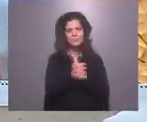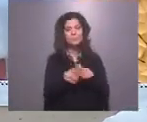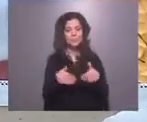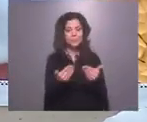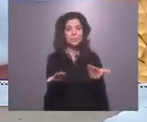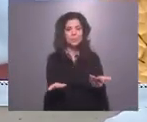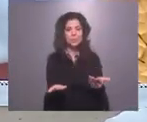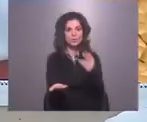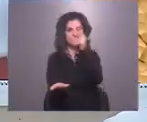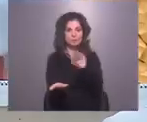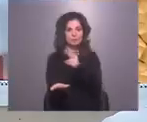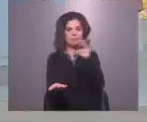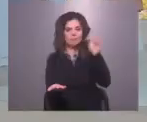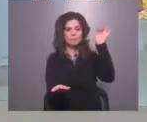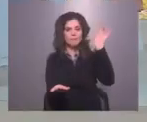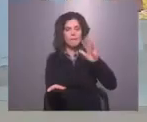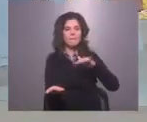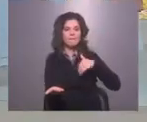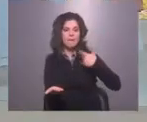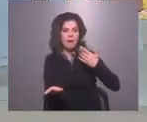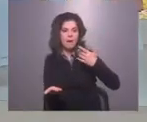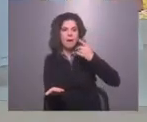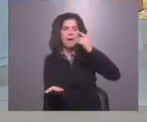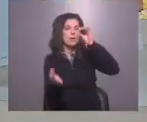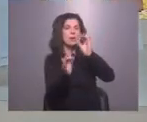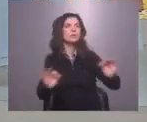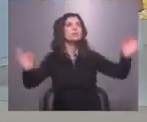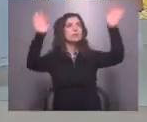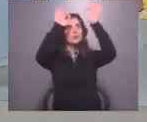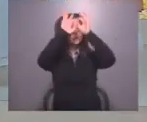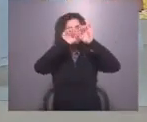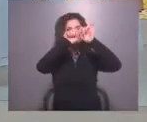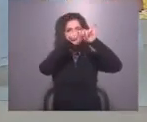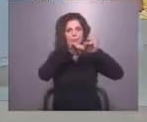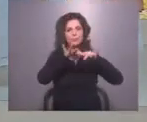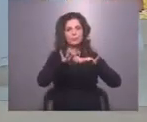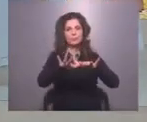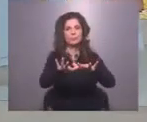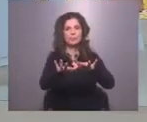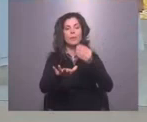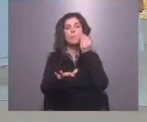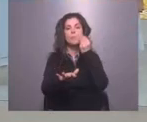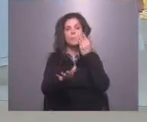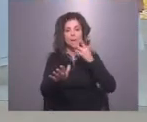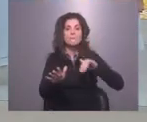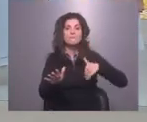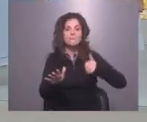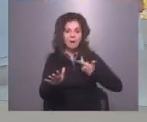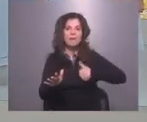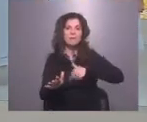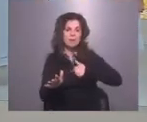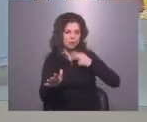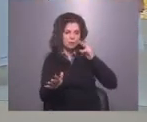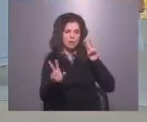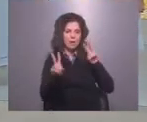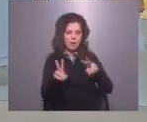Santificai estes dons, derramando sobre eles o vosso Espírito, de modo que se convertam